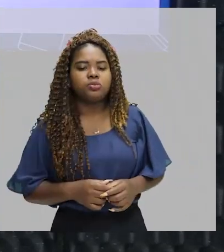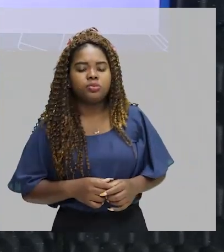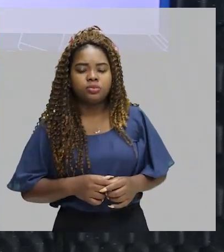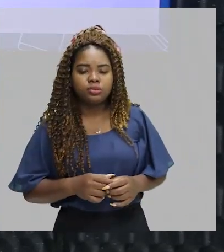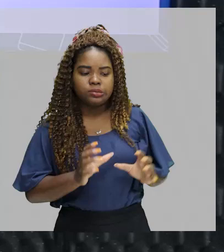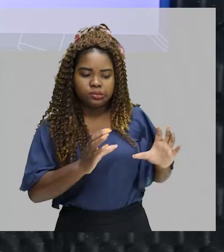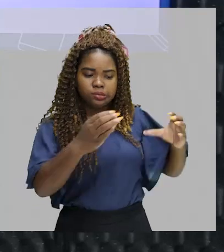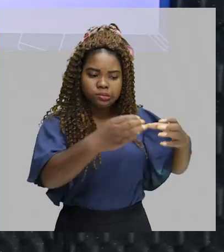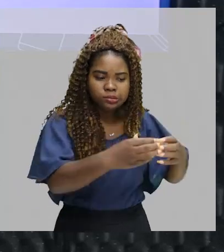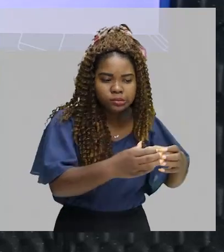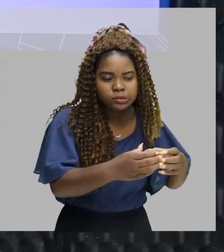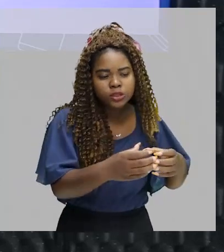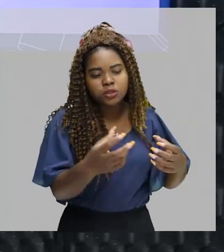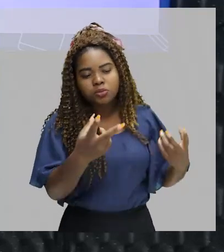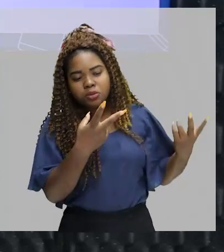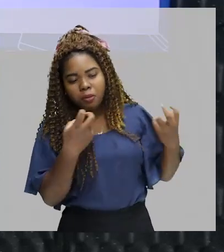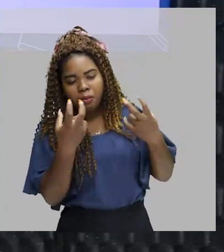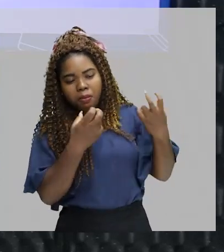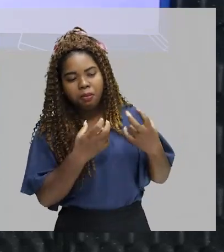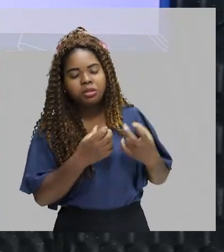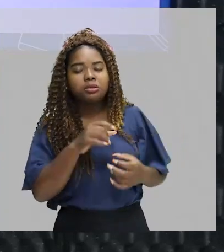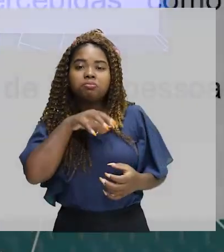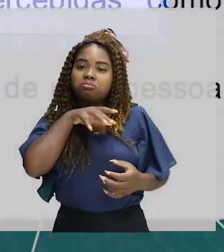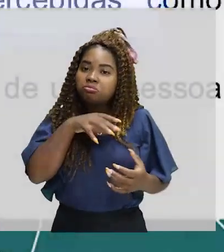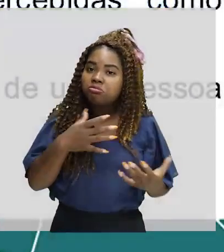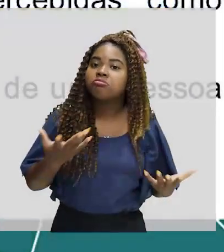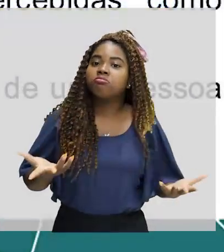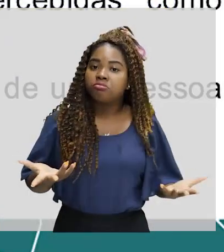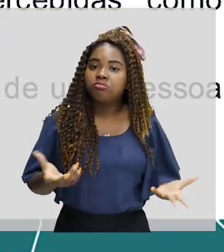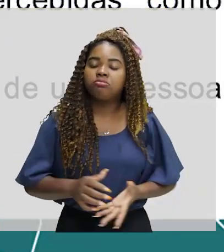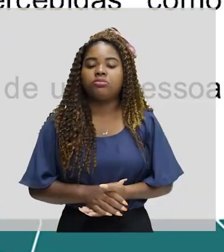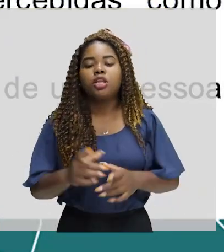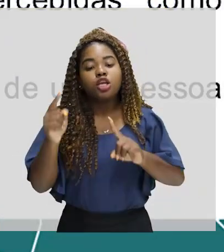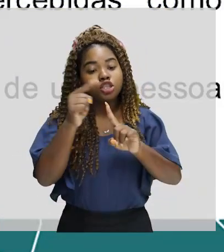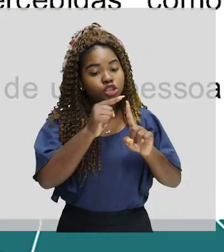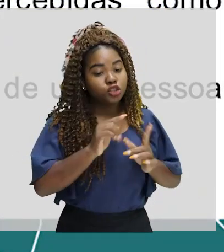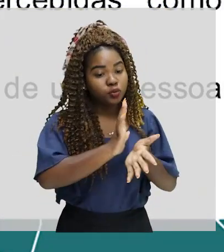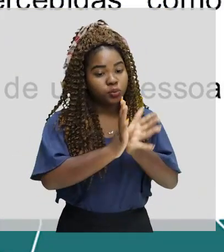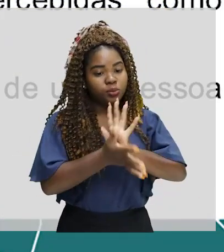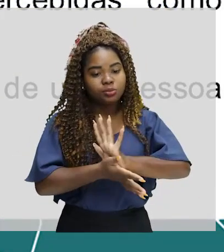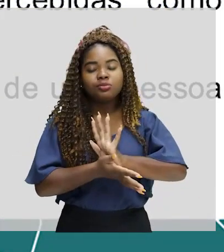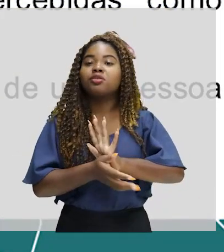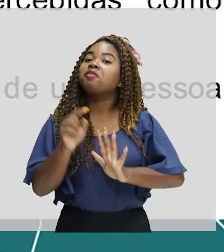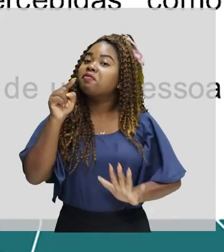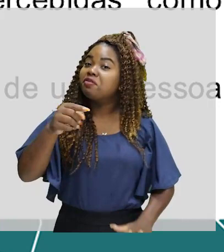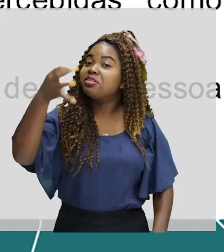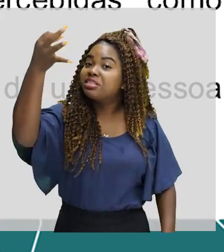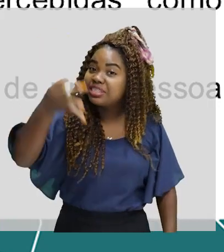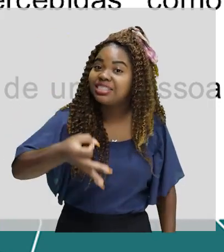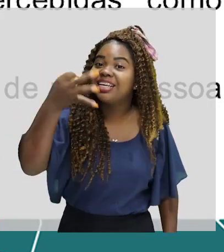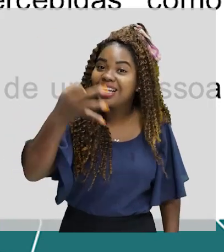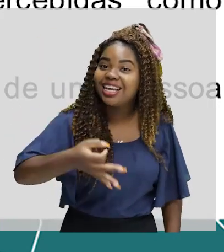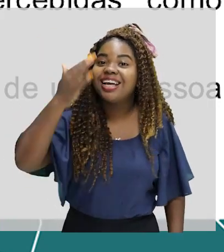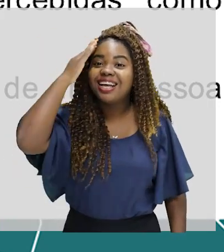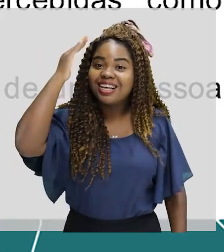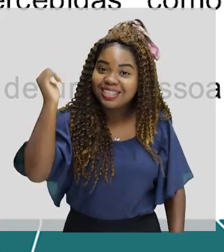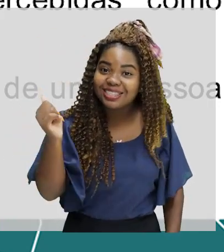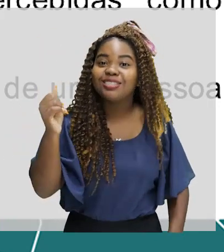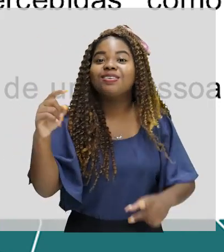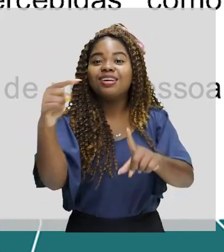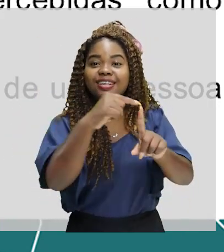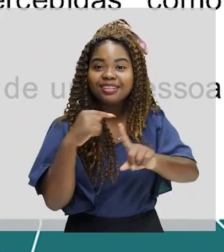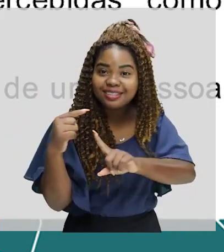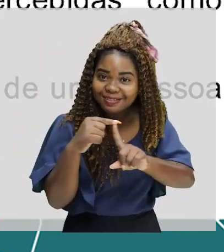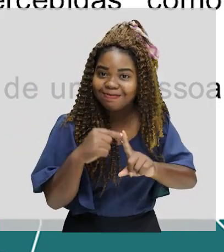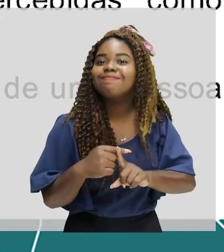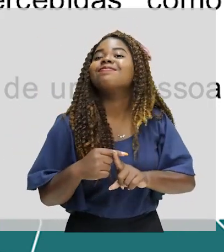negativa, como a gente citou anteriormente. Tipos de preconceito. Você com certeza vai reconhecer alguns desses tipos aí